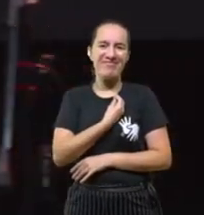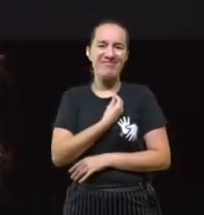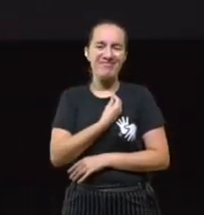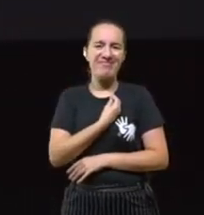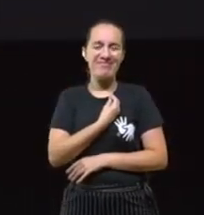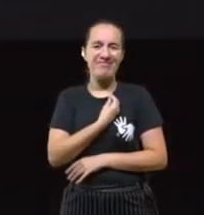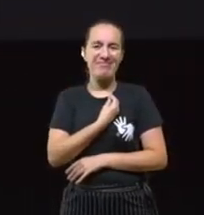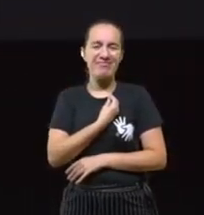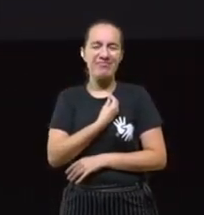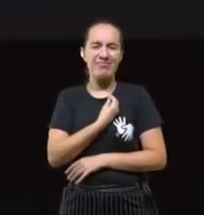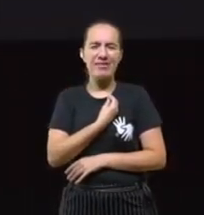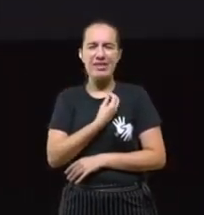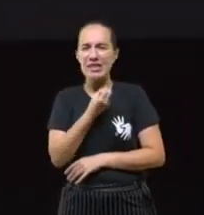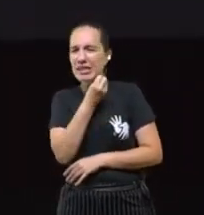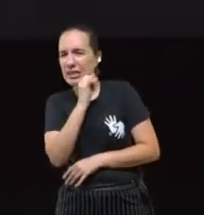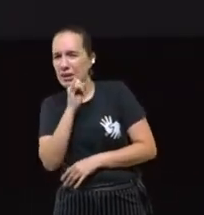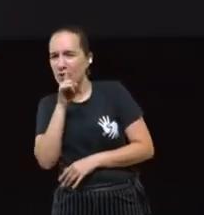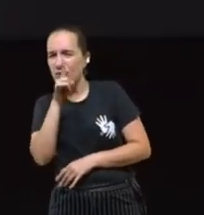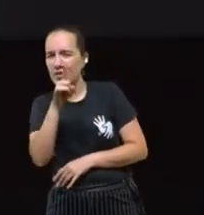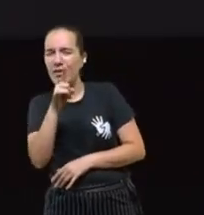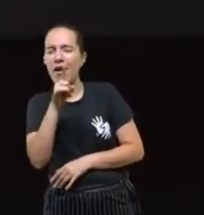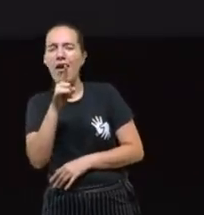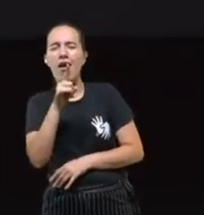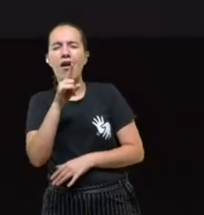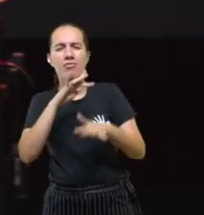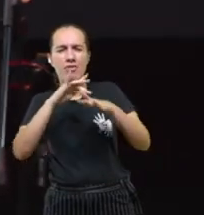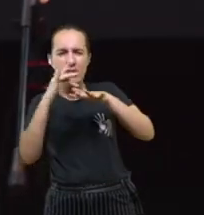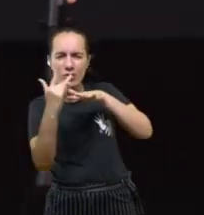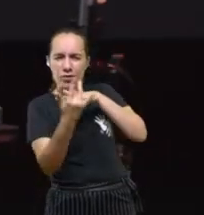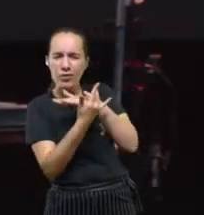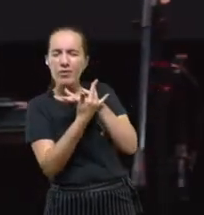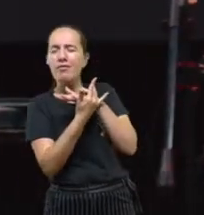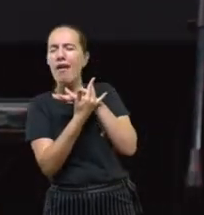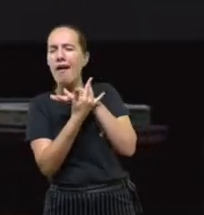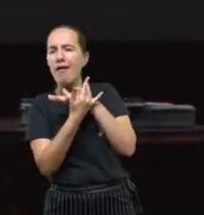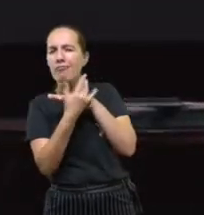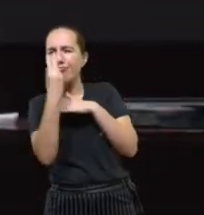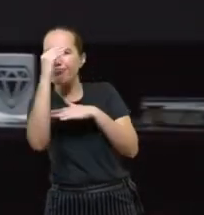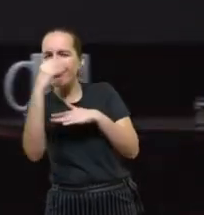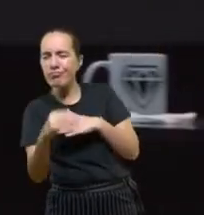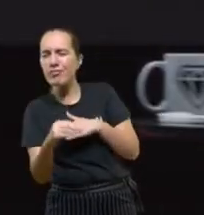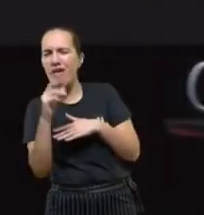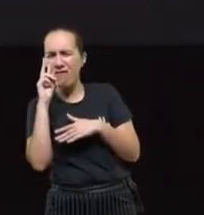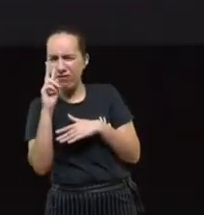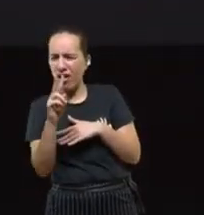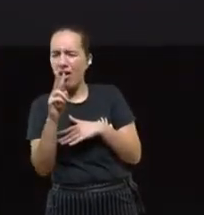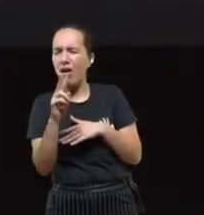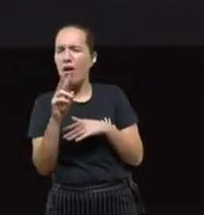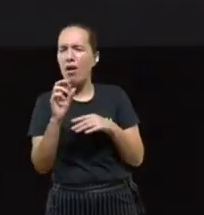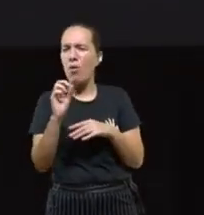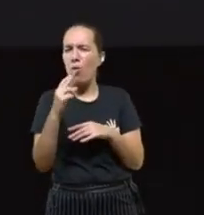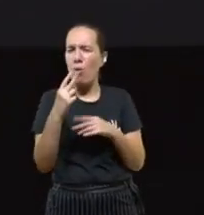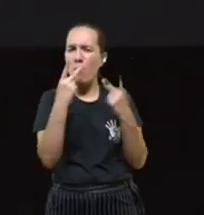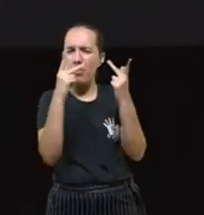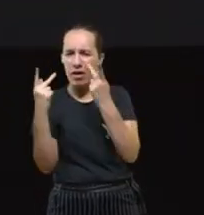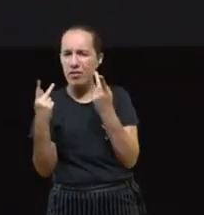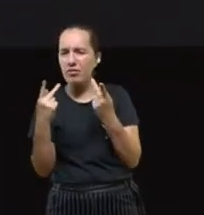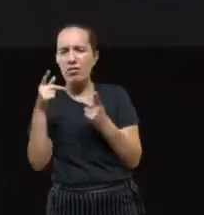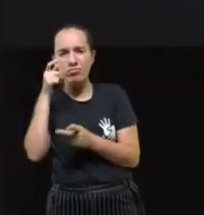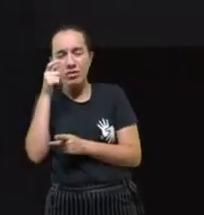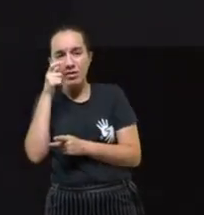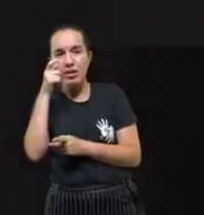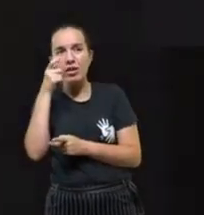me acompanhado um pouquinho nesses dias, nas redes sociais, nas pregações e tudo, eu falo quase